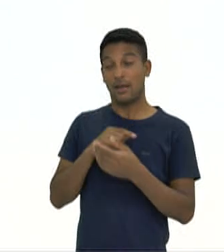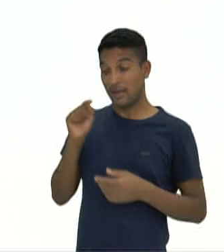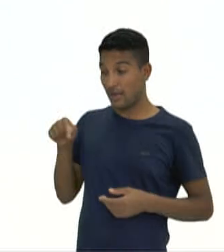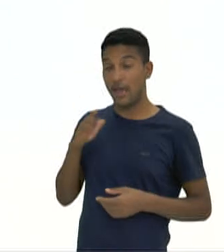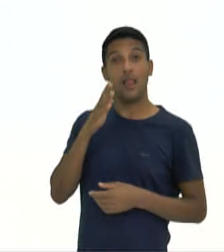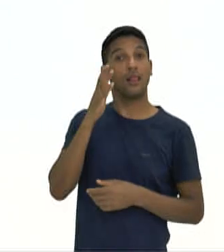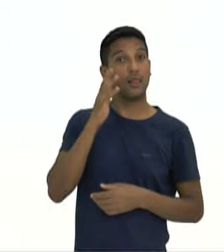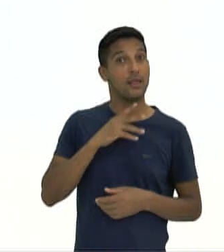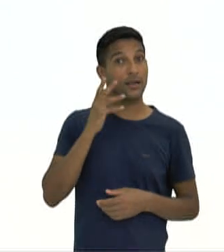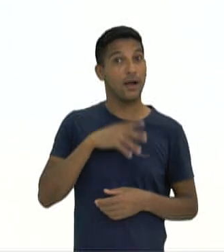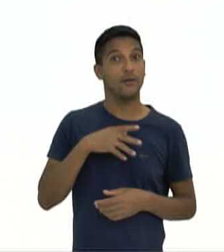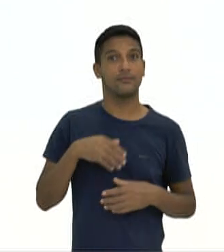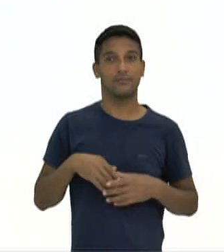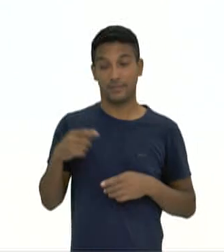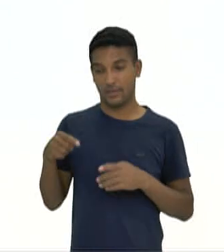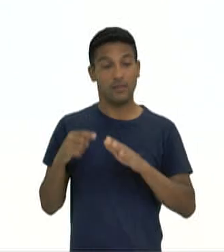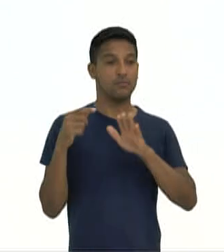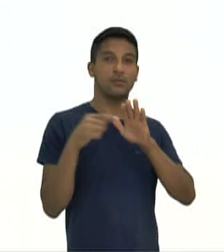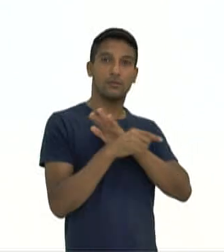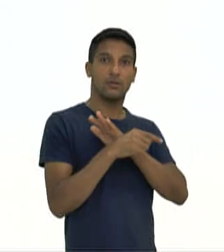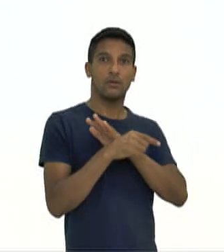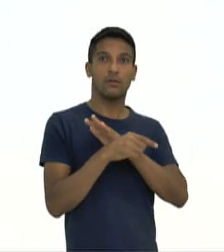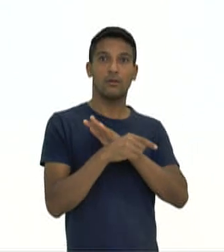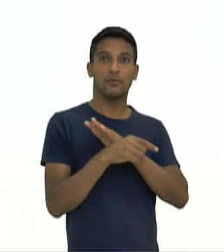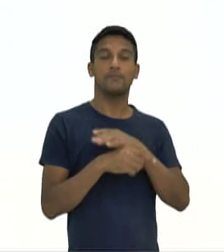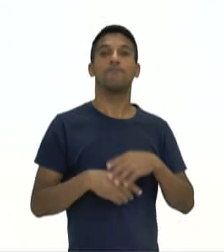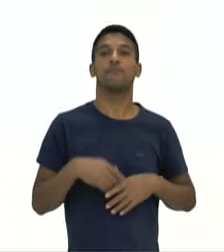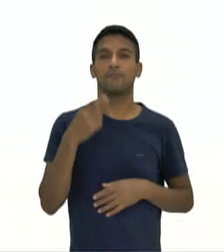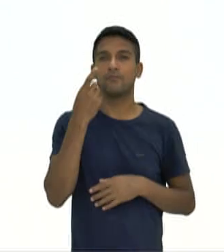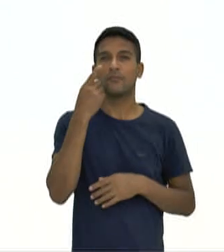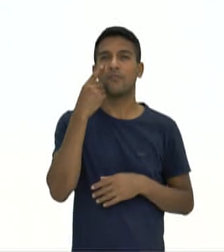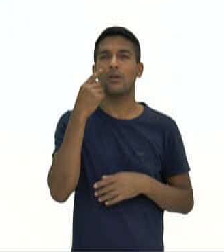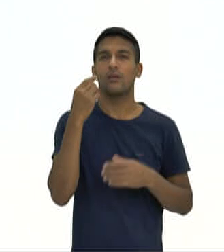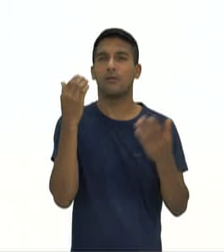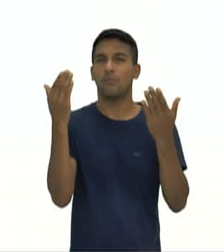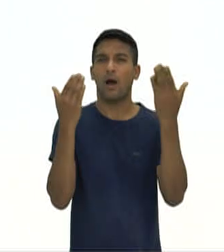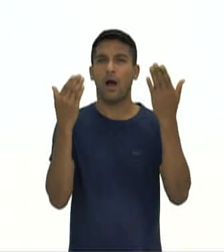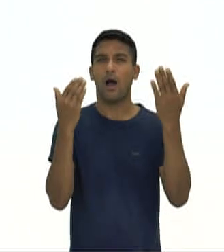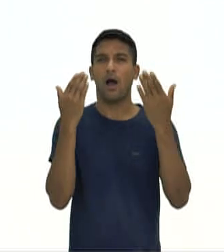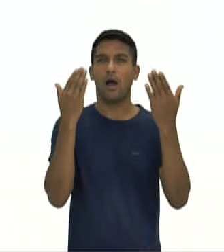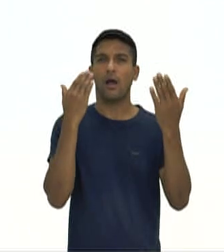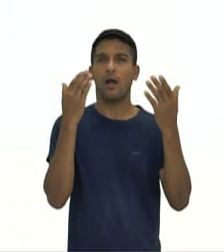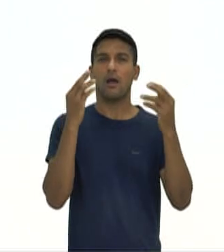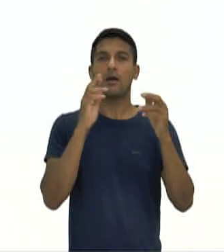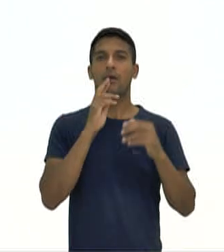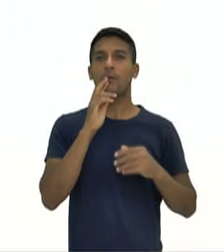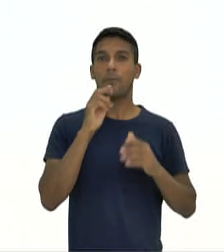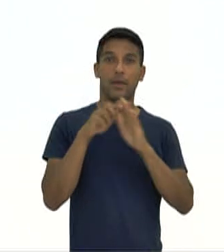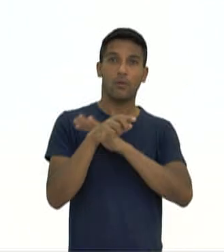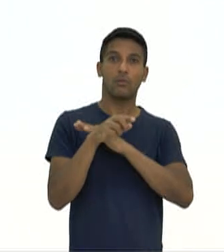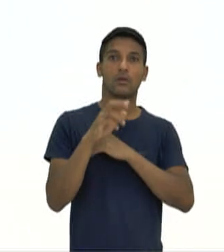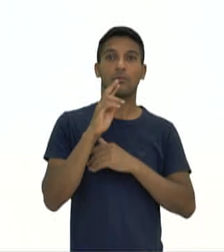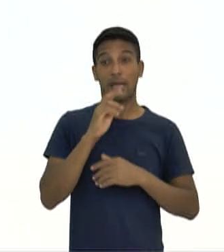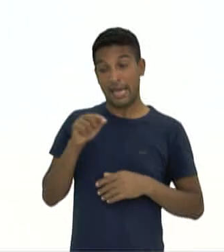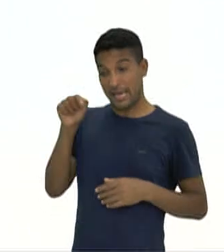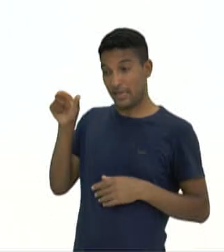essa pergunta e essa resposta. Nessa pergunta, o escritor ele utilizou um